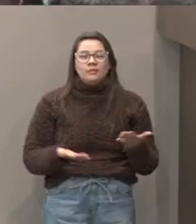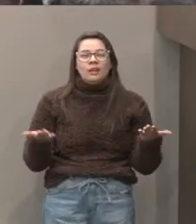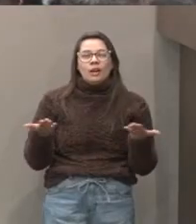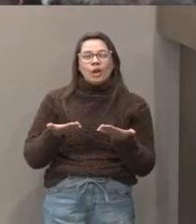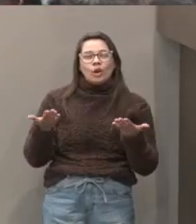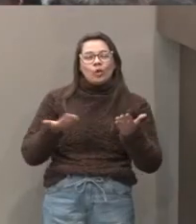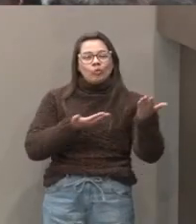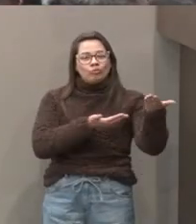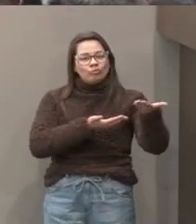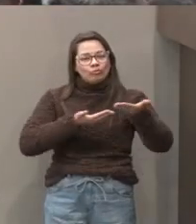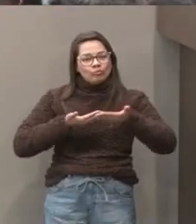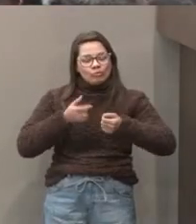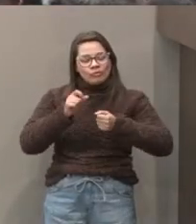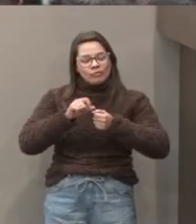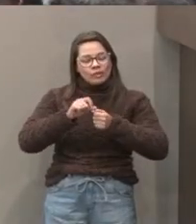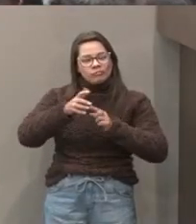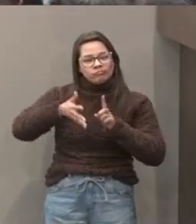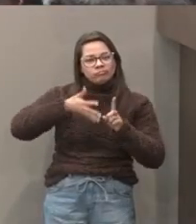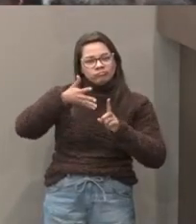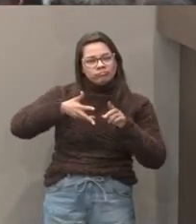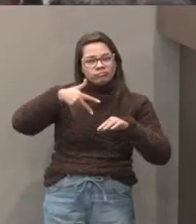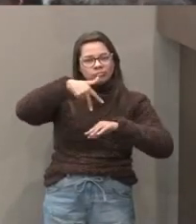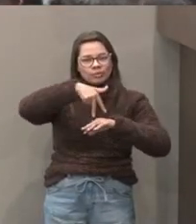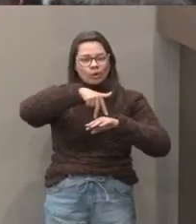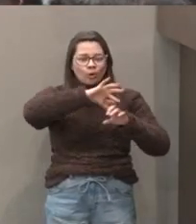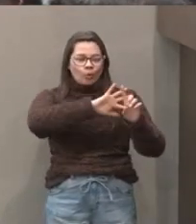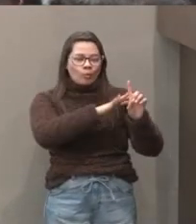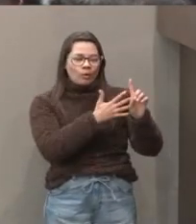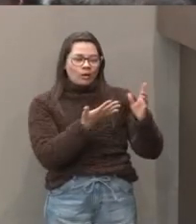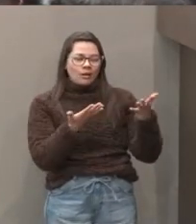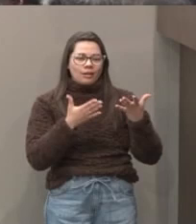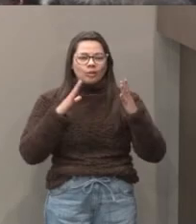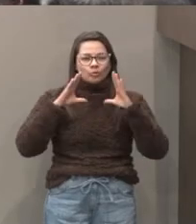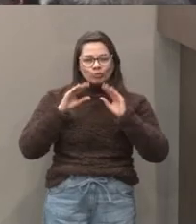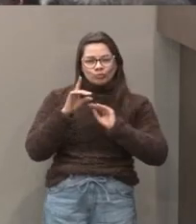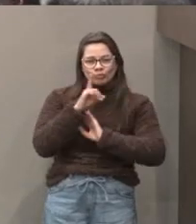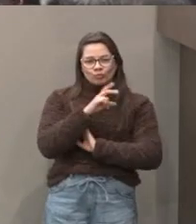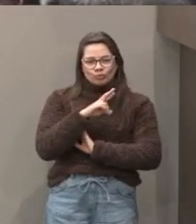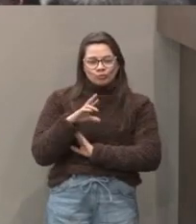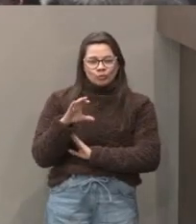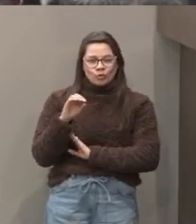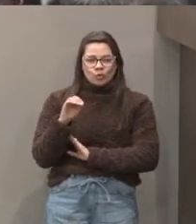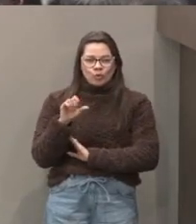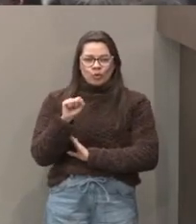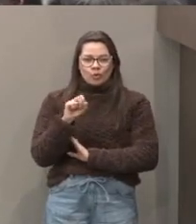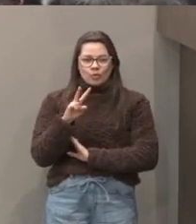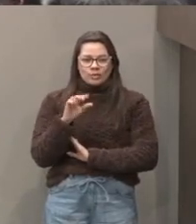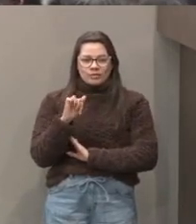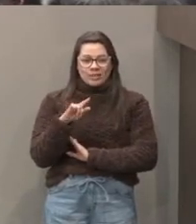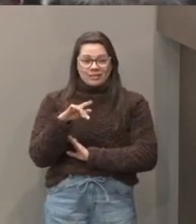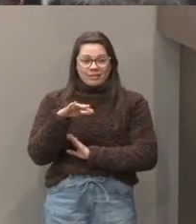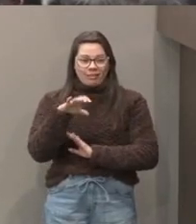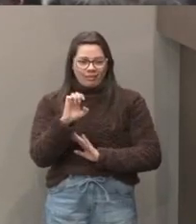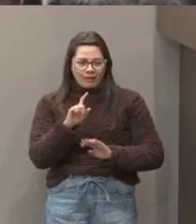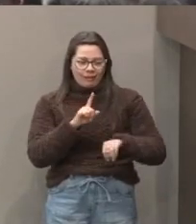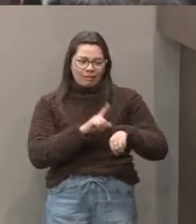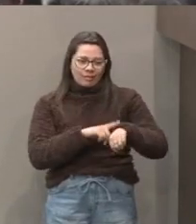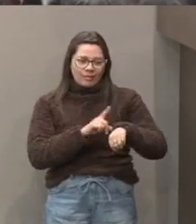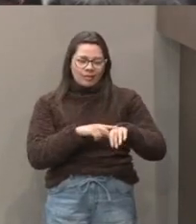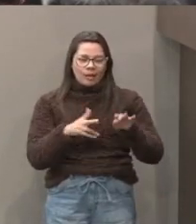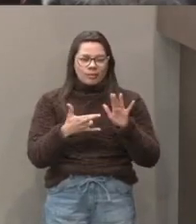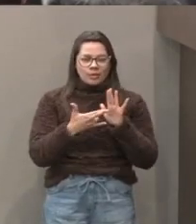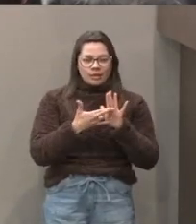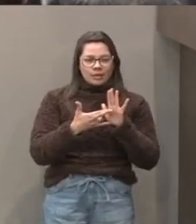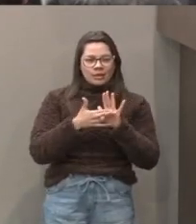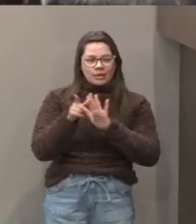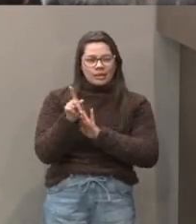Agora convido para que faça uso da tribuna na homenagem dessa noite o doutor Osvandré Leche pelo tempo regimental de até 15 minutos.